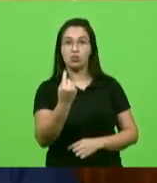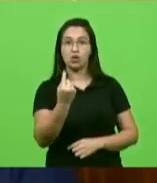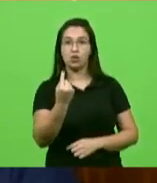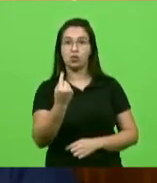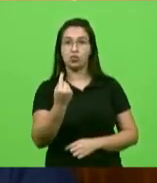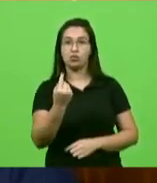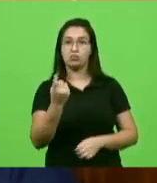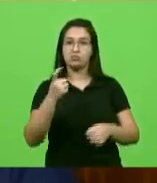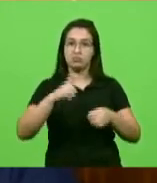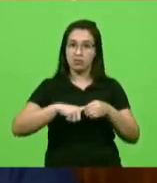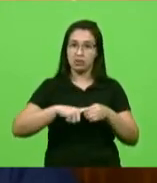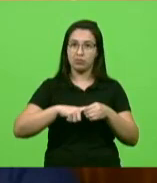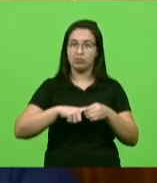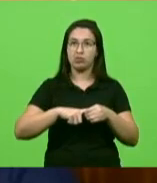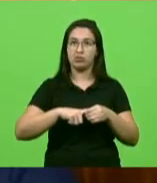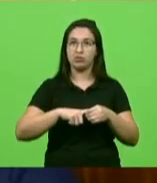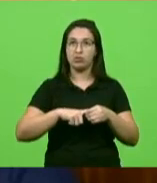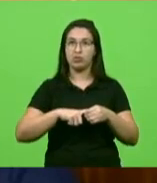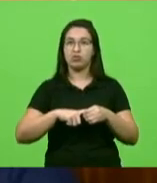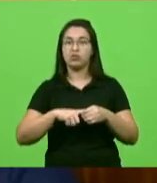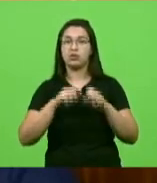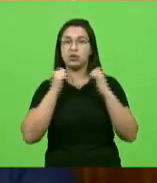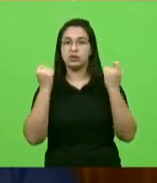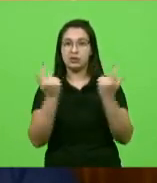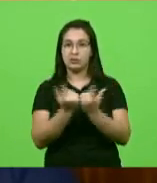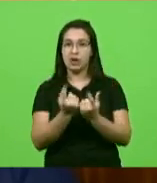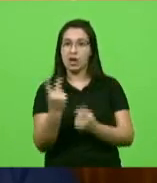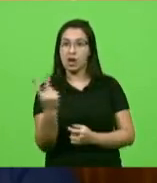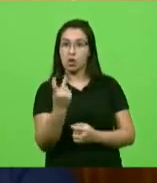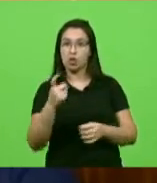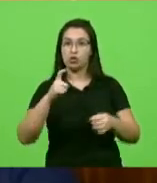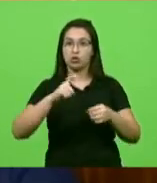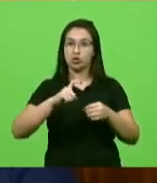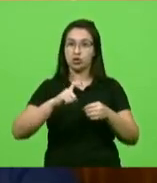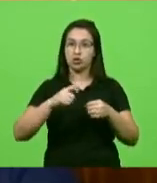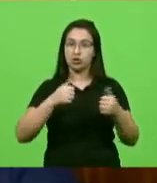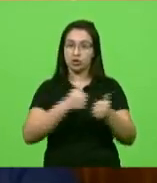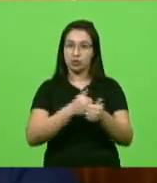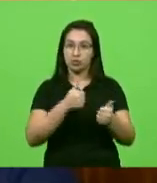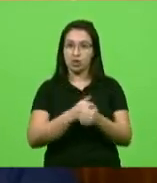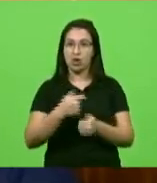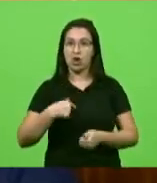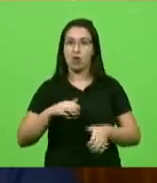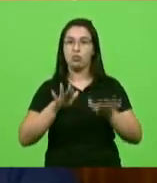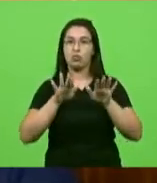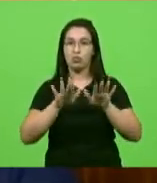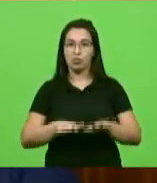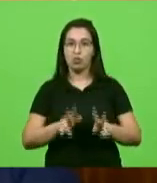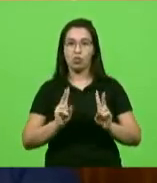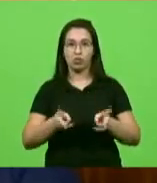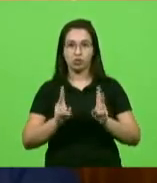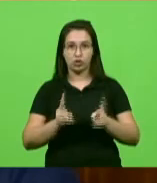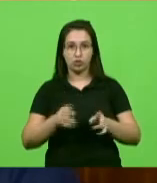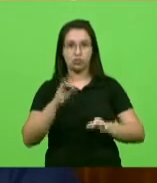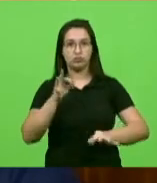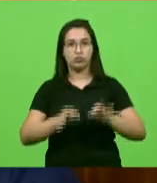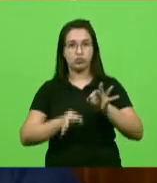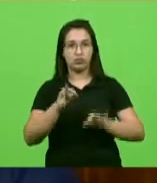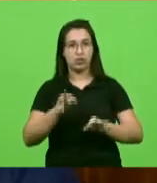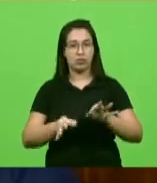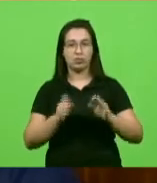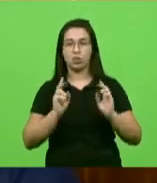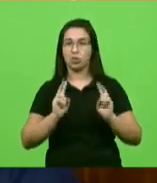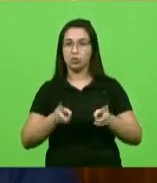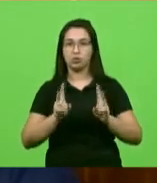Legislativa a fazer parte dos dois tribunais especiais, mantenho a coerência do meu julgamento. E dessa